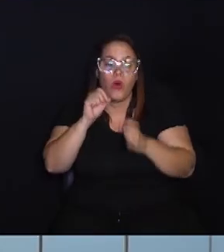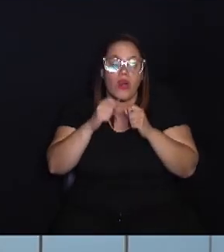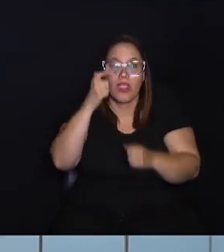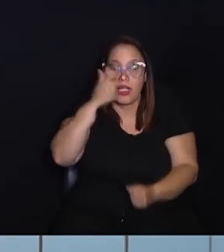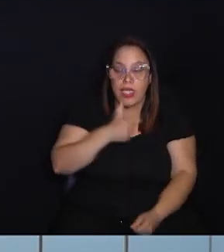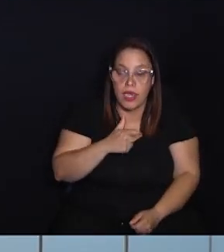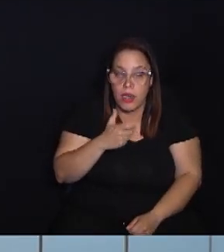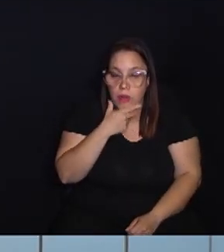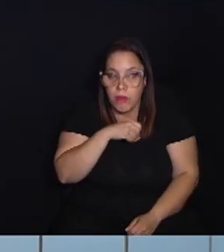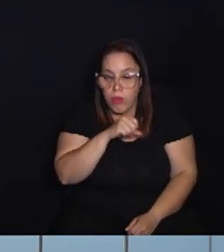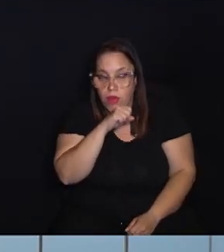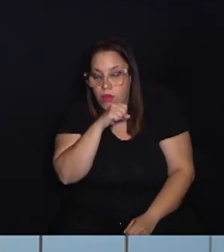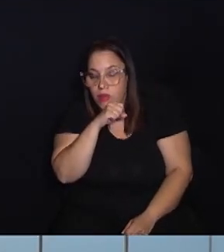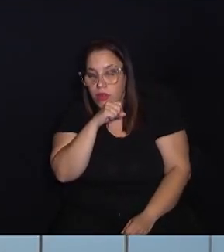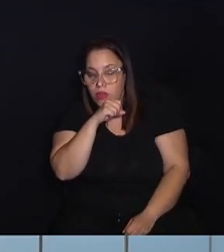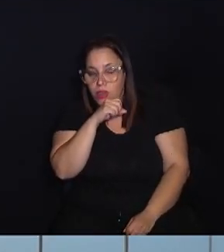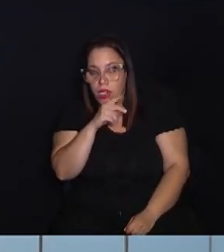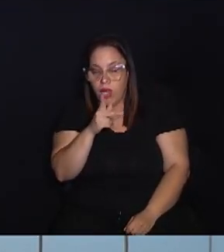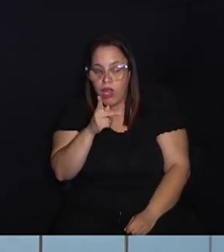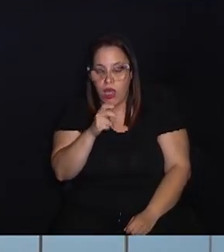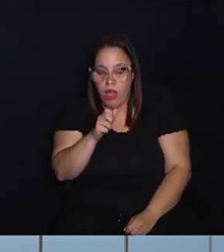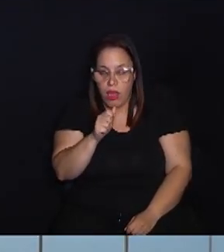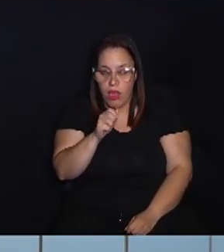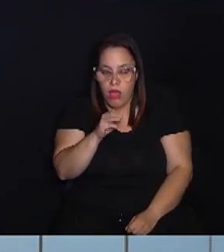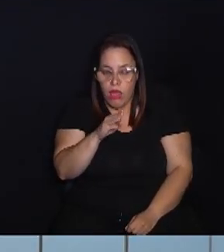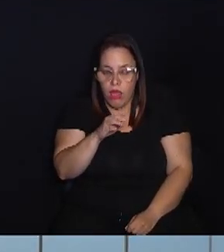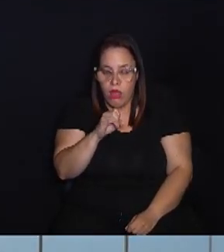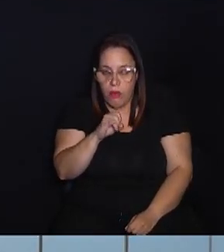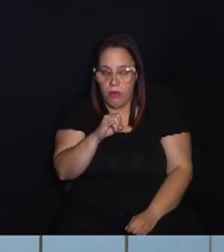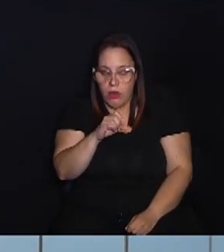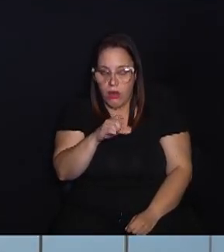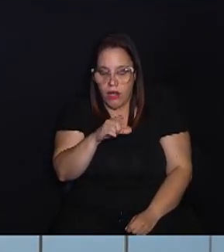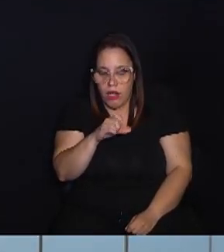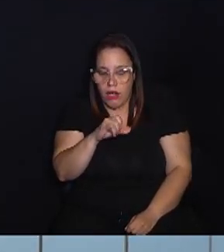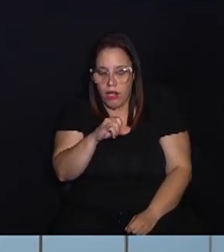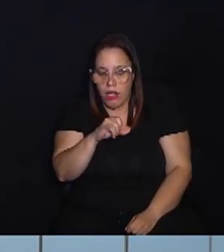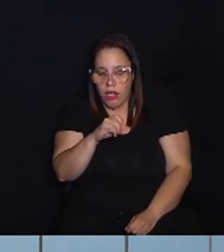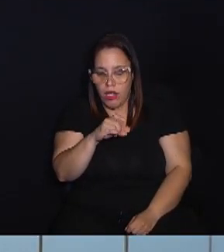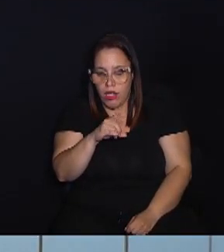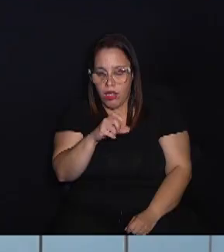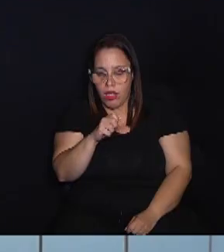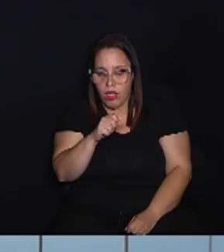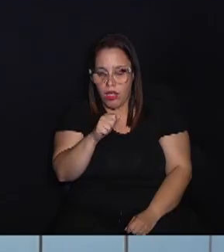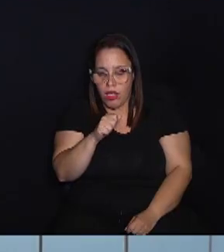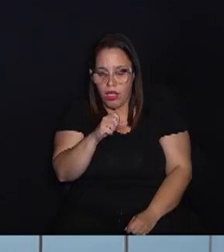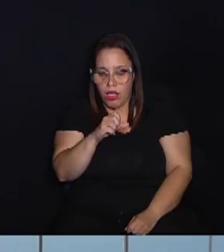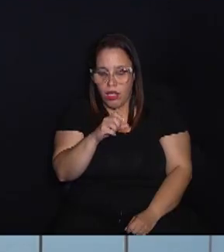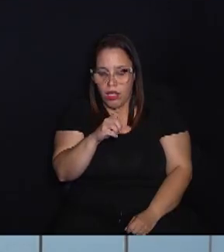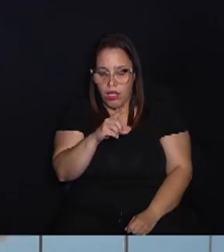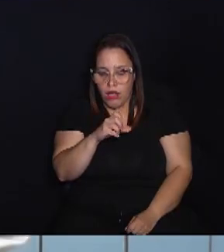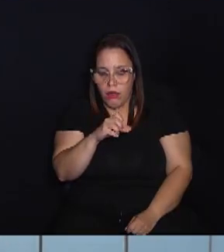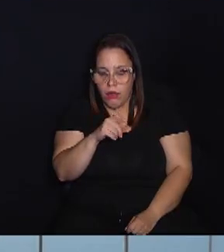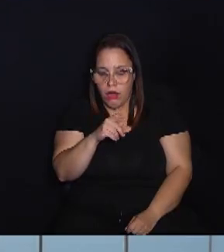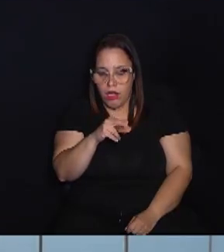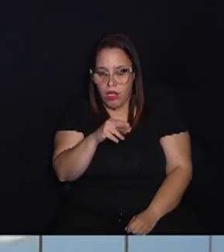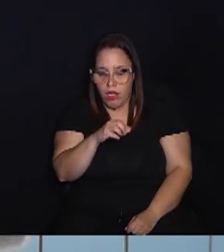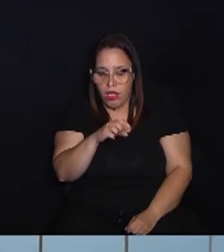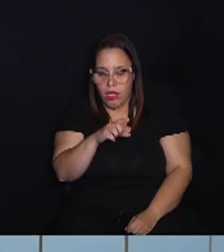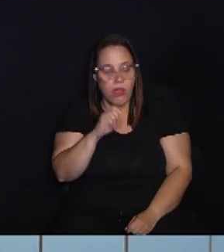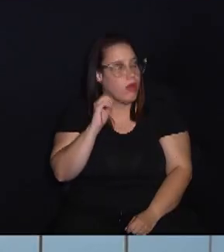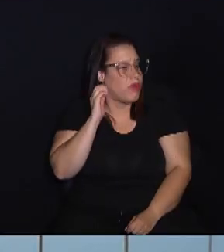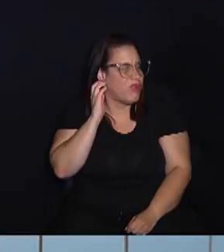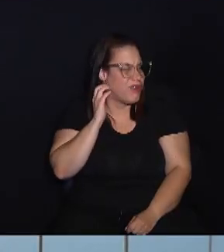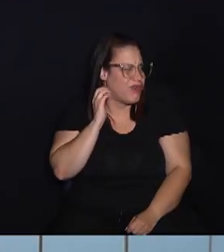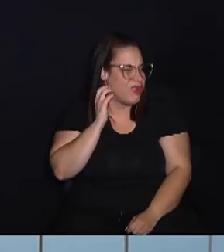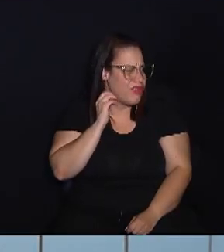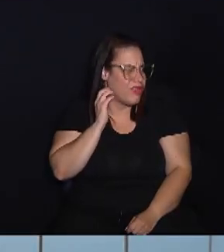essas habilidades parentais, sei lá, mas assim, as pessoas poderem ter acesso a uma formação para ser pai e mãe, mesmo no